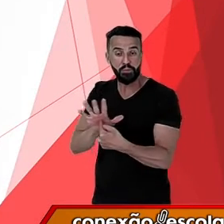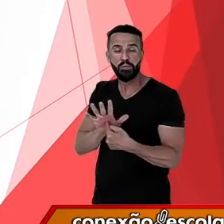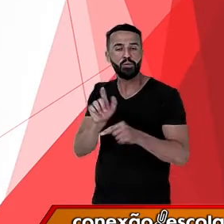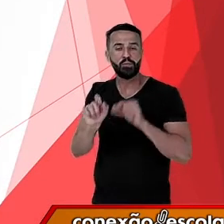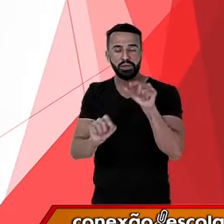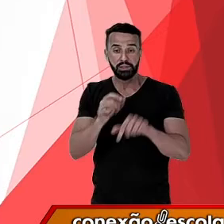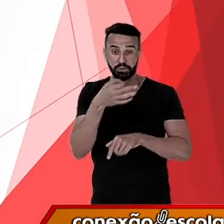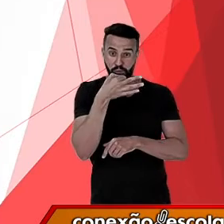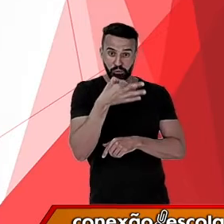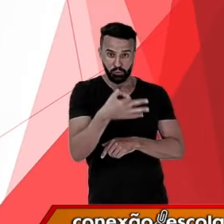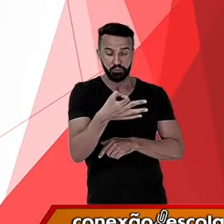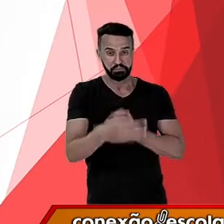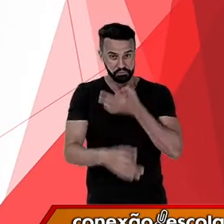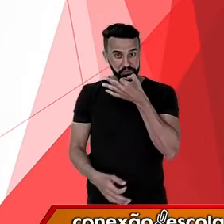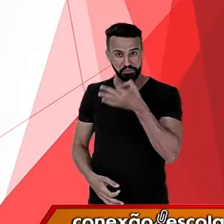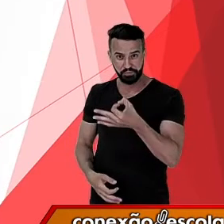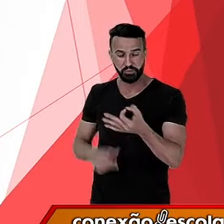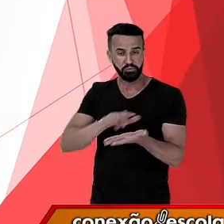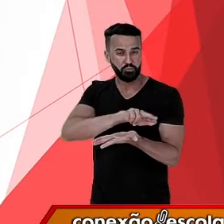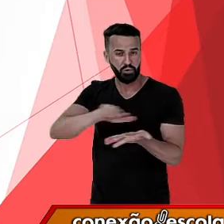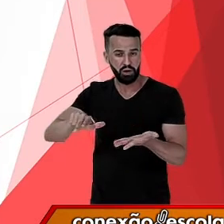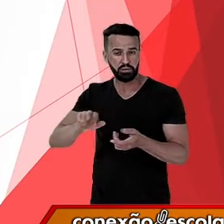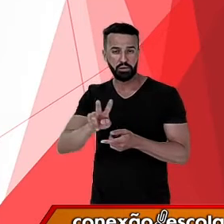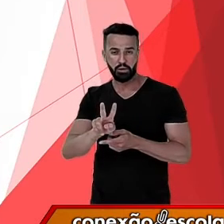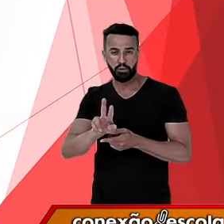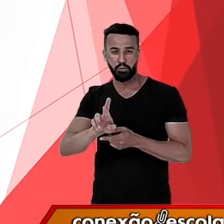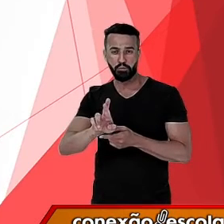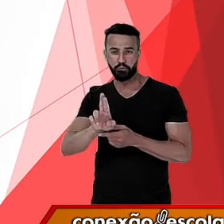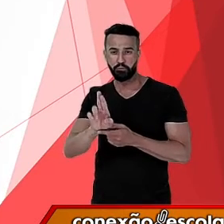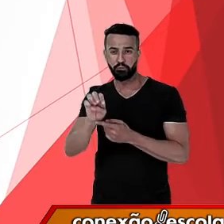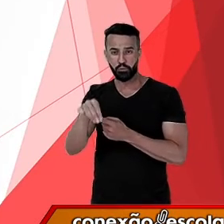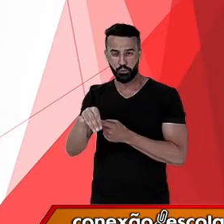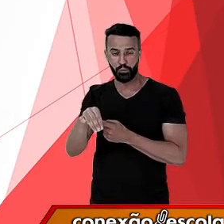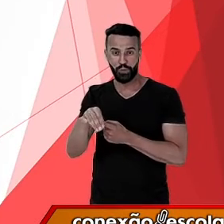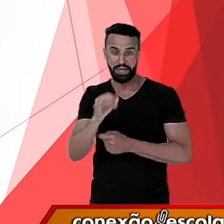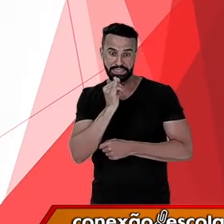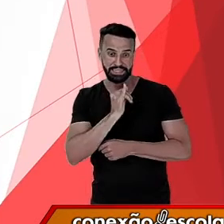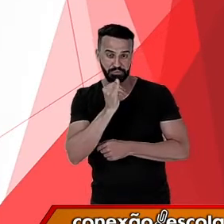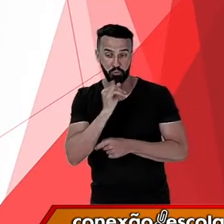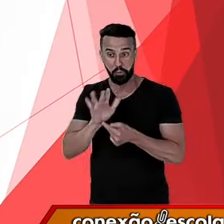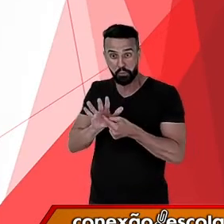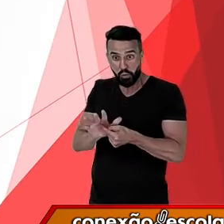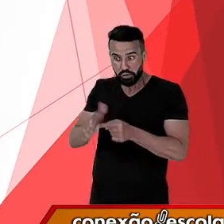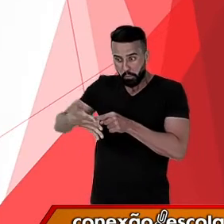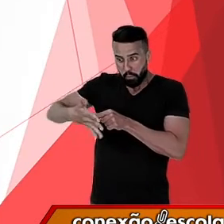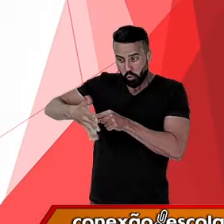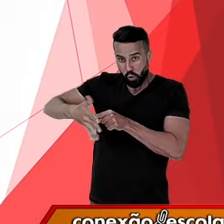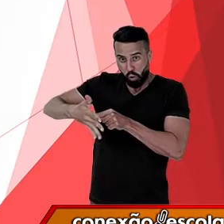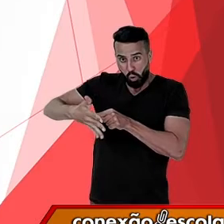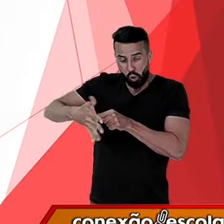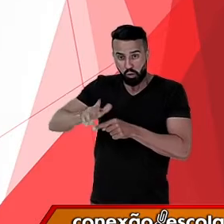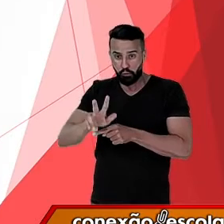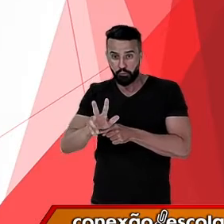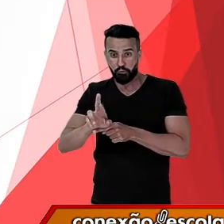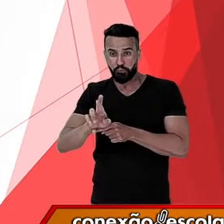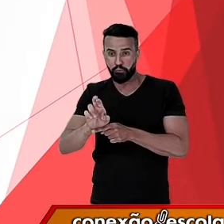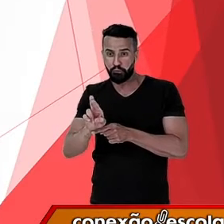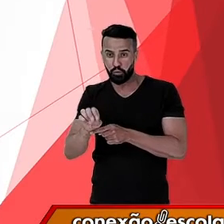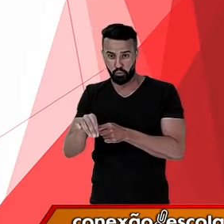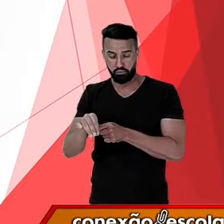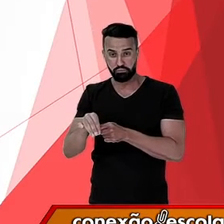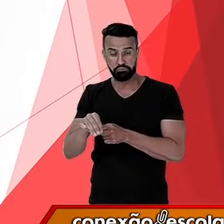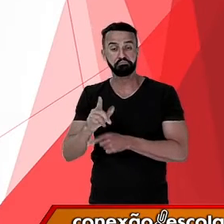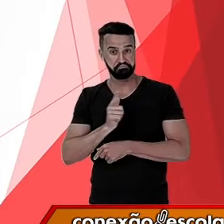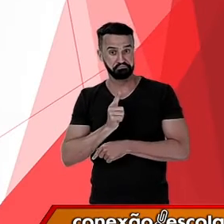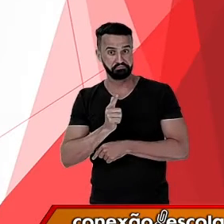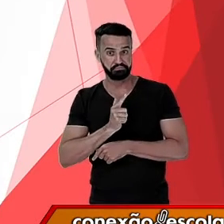de um som, por exemplo. O vrum, vrum de um motor de carro, por exemplo. E, por fim, os efeitos